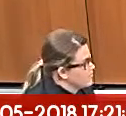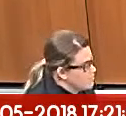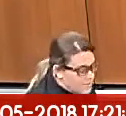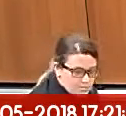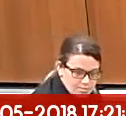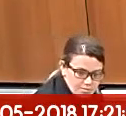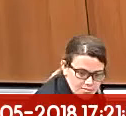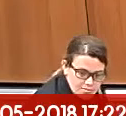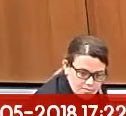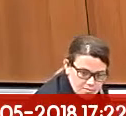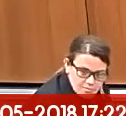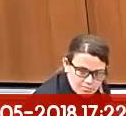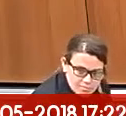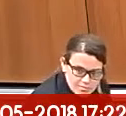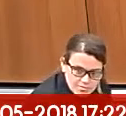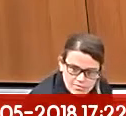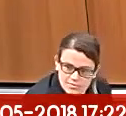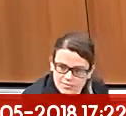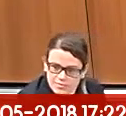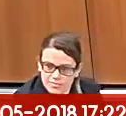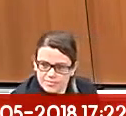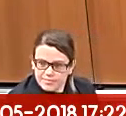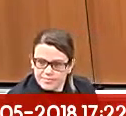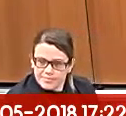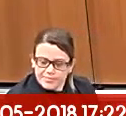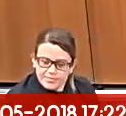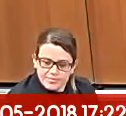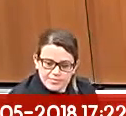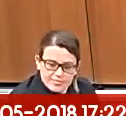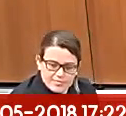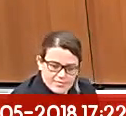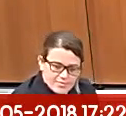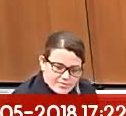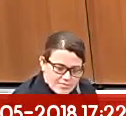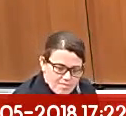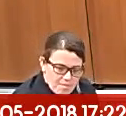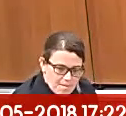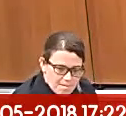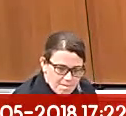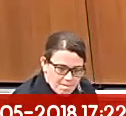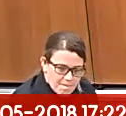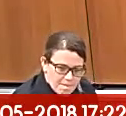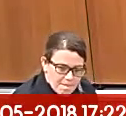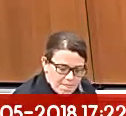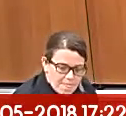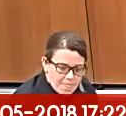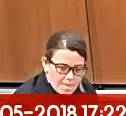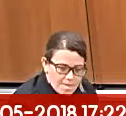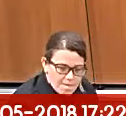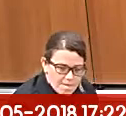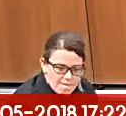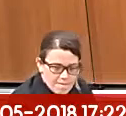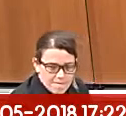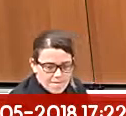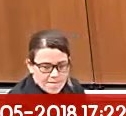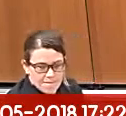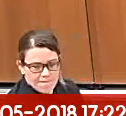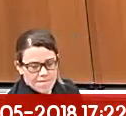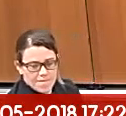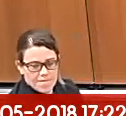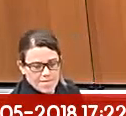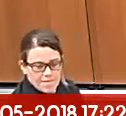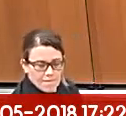surdo um português que seria do ouvinte. Entendi. Que são línguas diversificadas, que têm estrutura gramatical